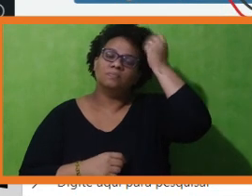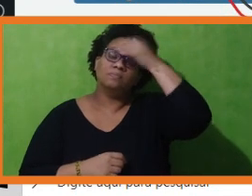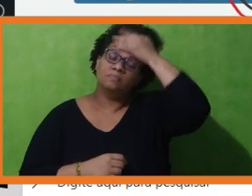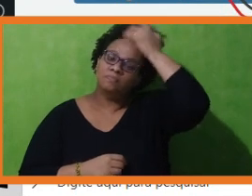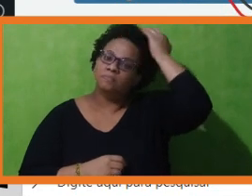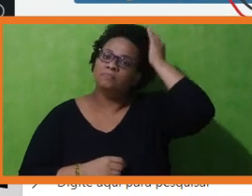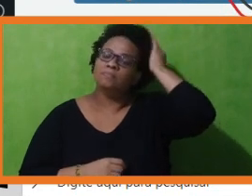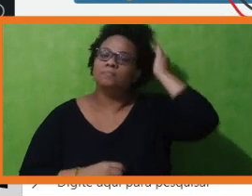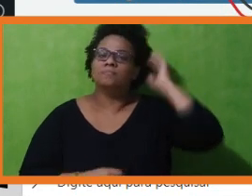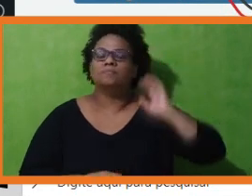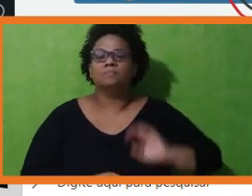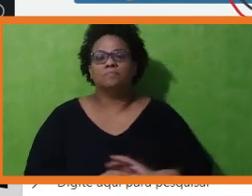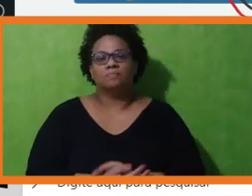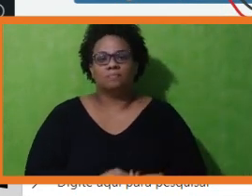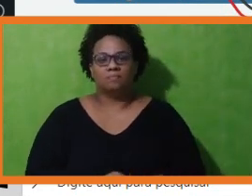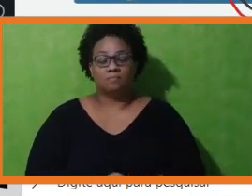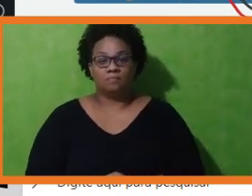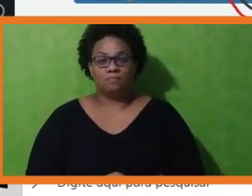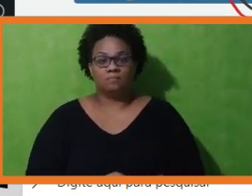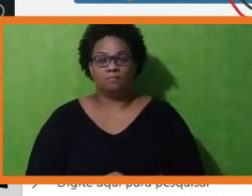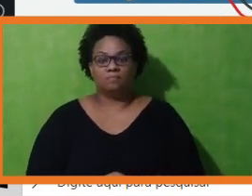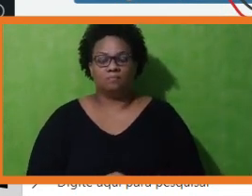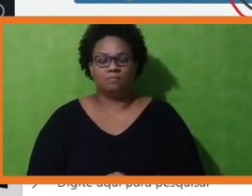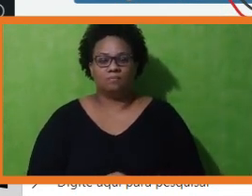Estrutura while, você já viu na última aula.